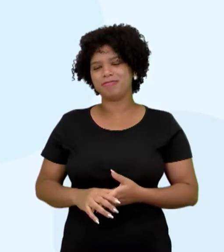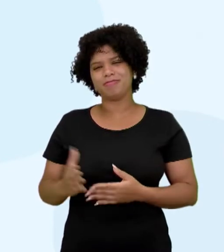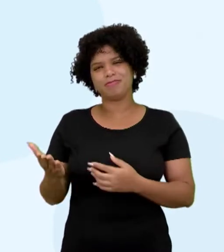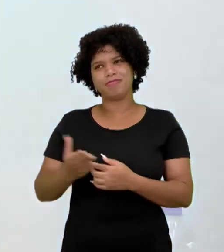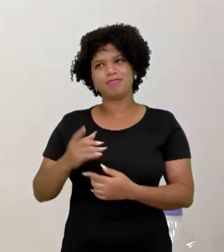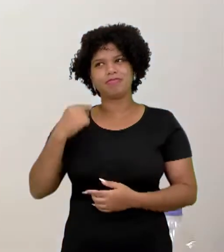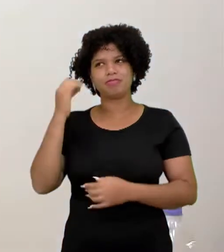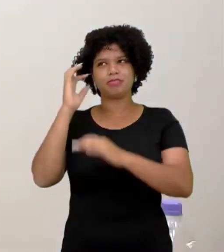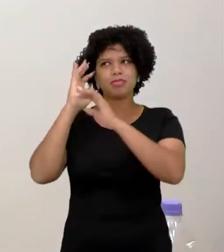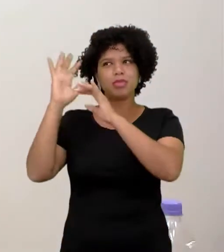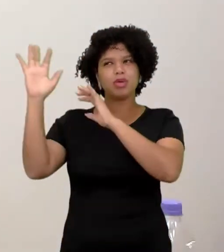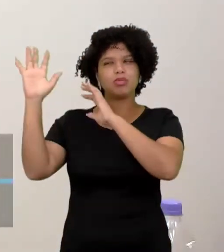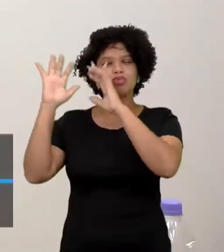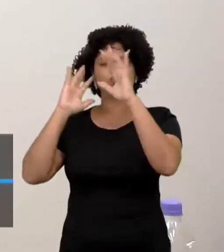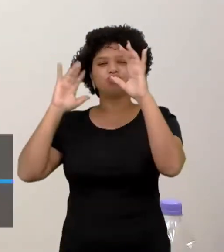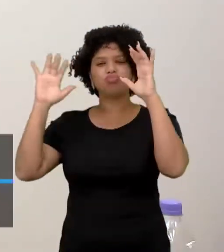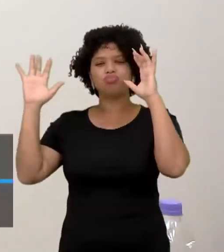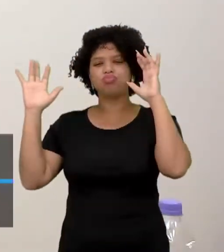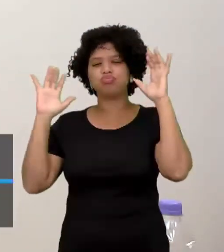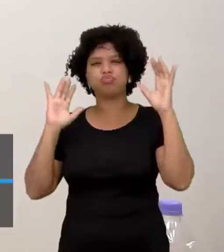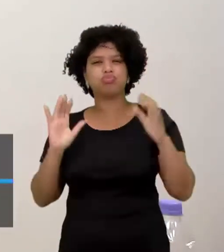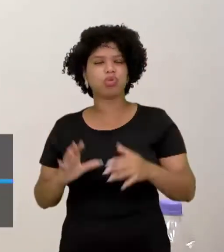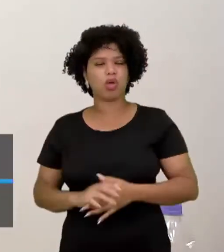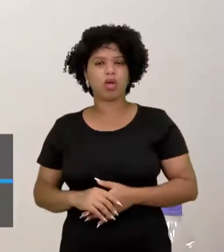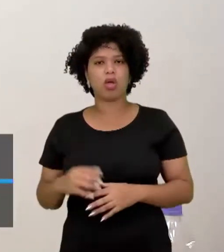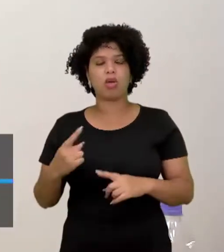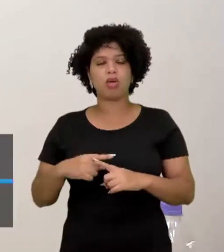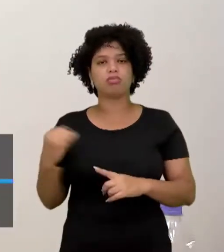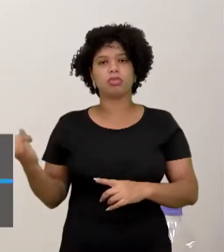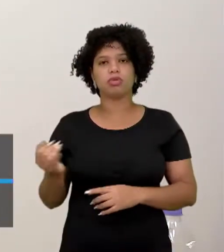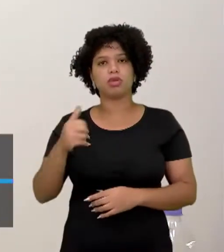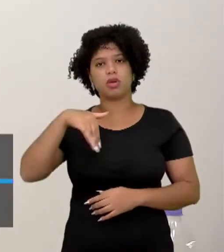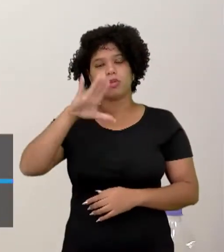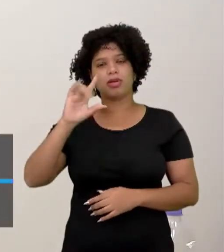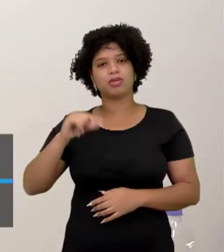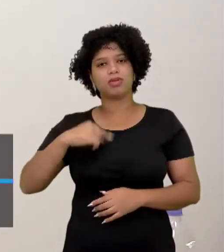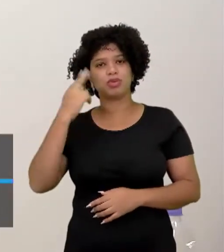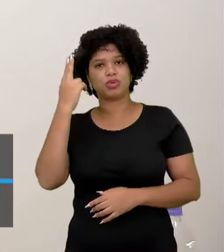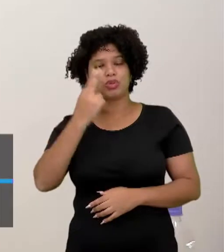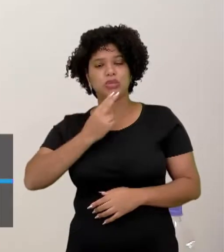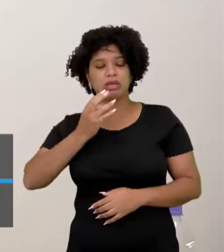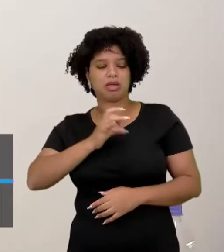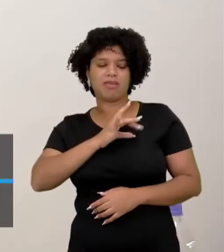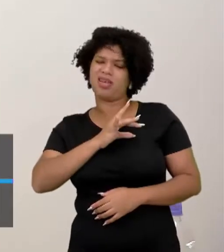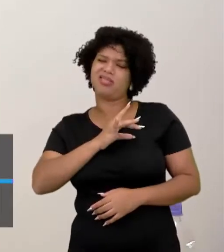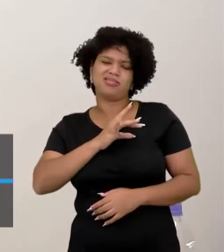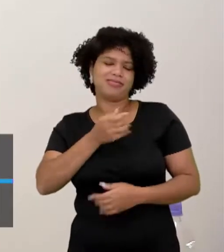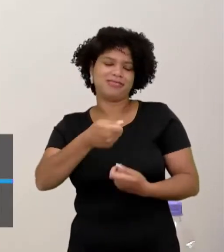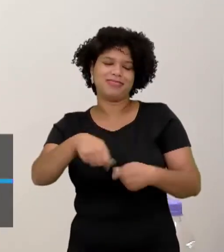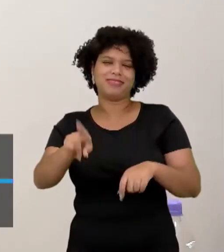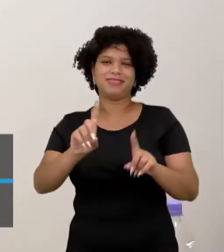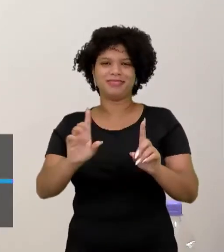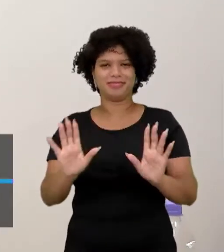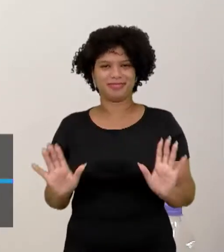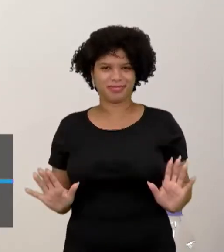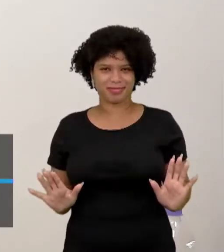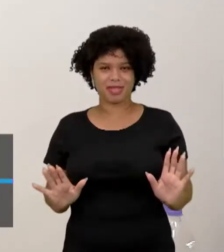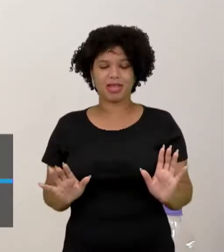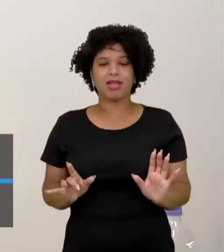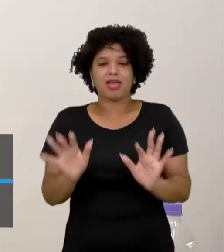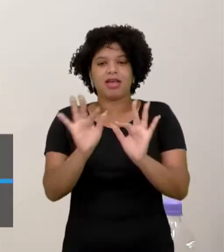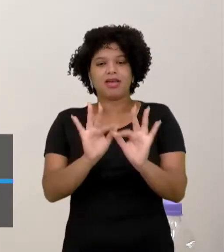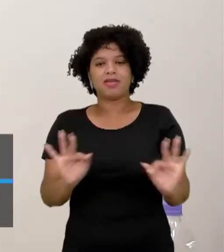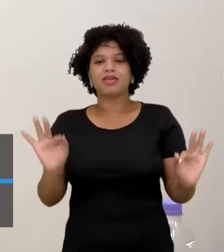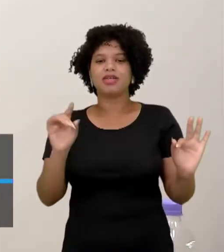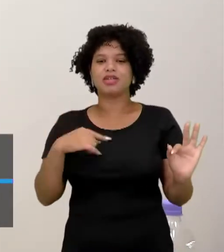o mais importante da gente sonhar é a gente não ter medo de sonhar, né? Até porque essa frase dá para a